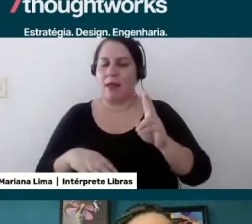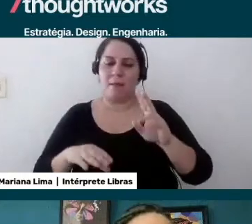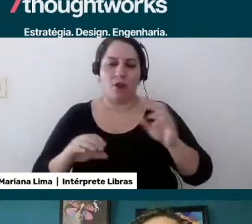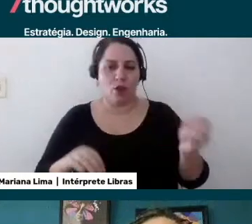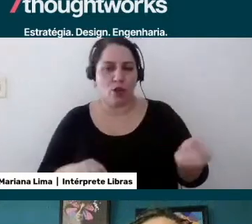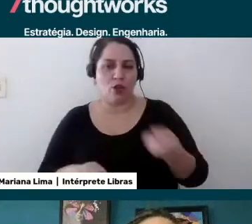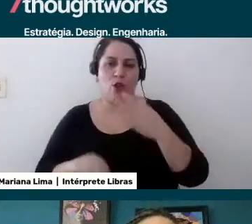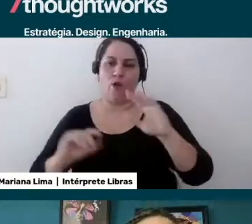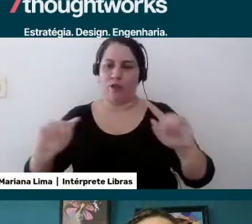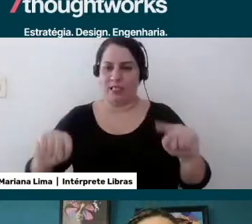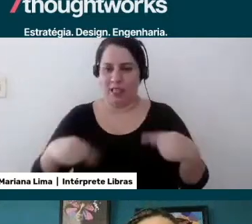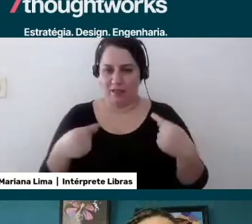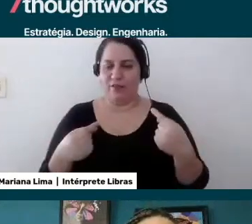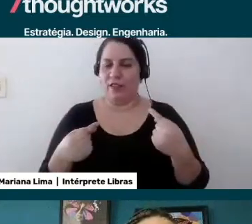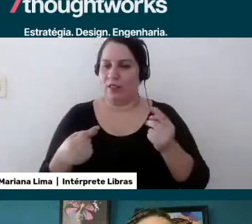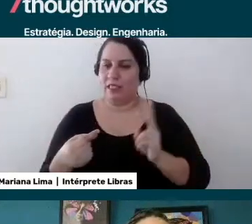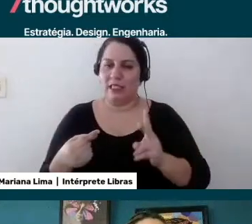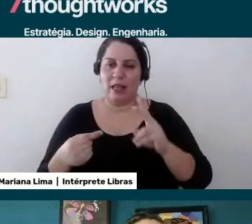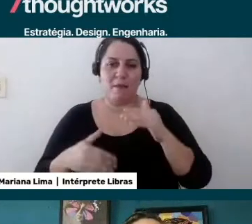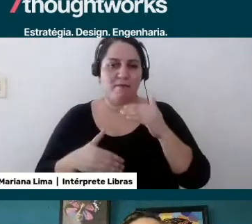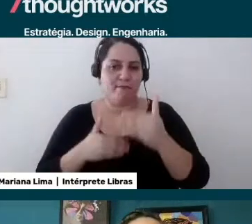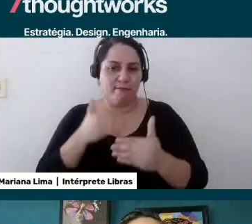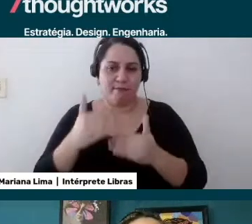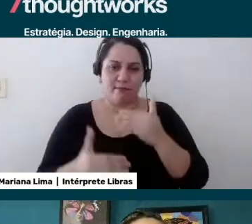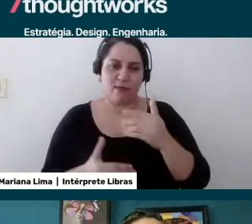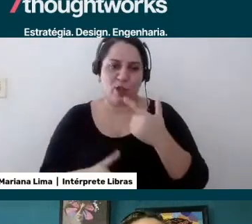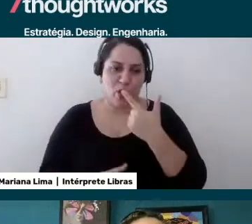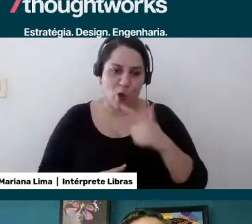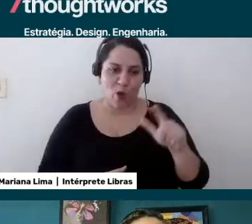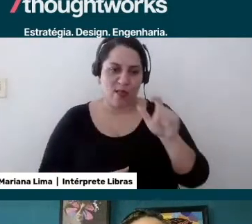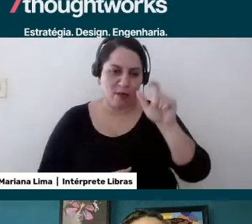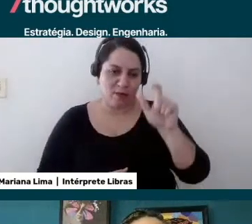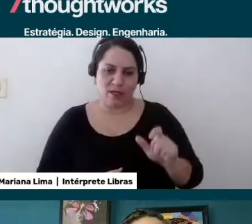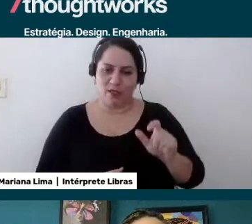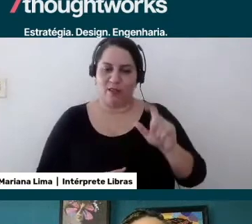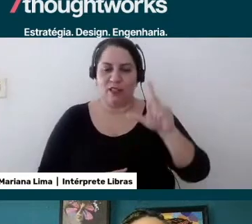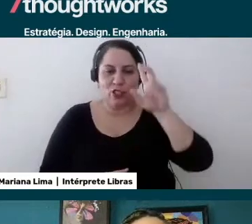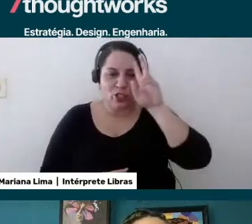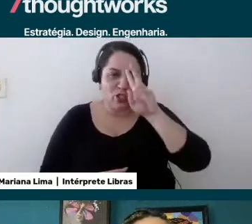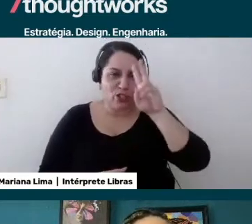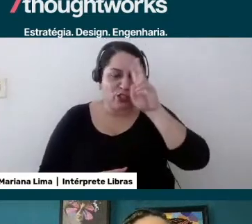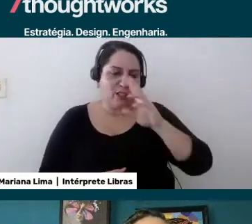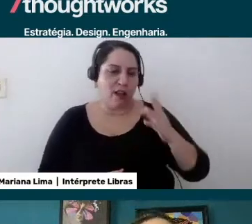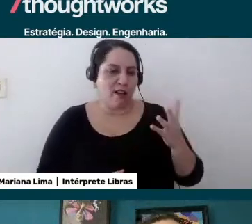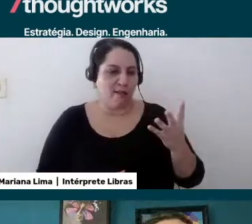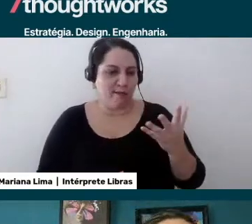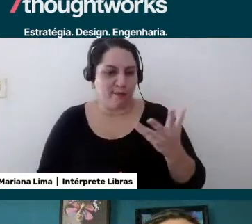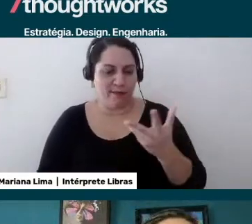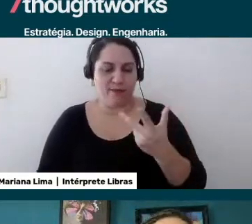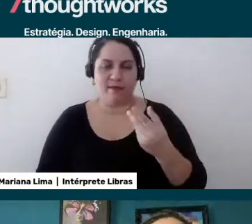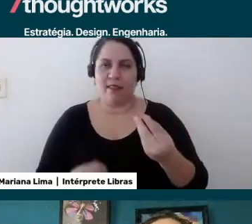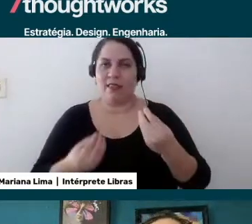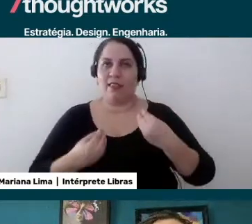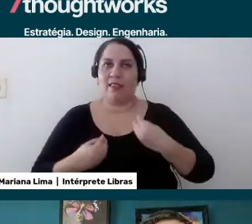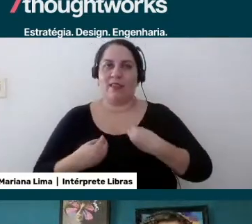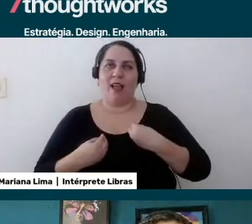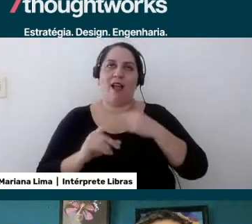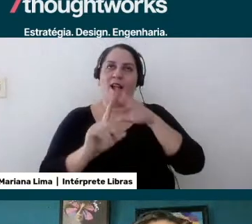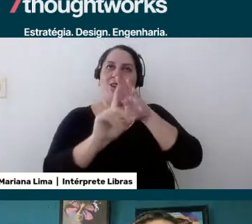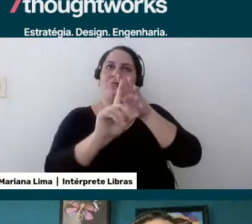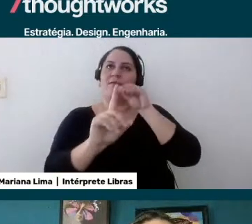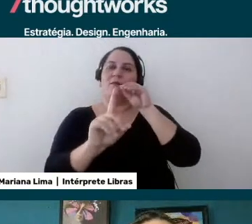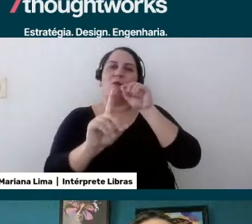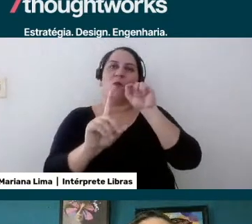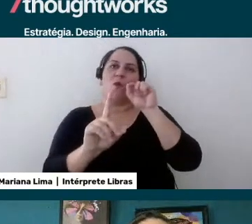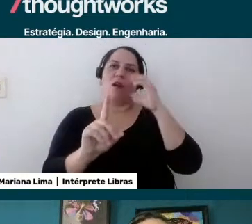desafios. E aí eu estou com outra pessoa aqui que tem uma história que é muito inspiradora, mas também